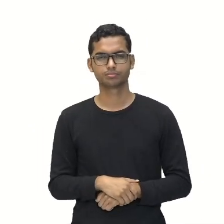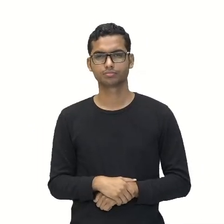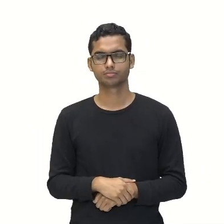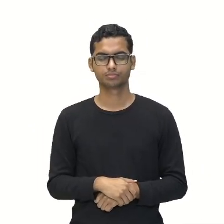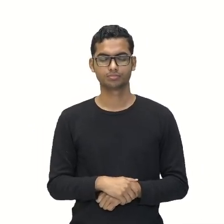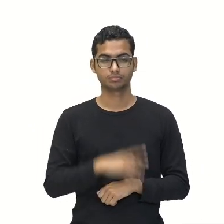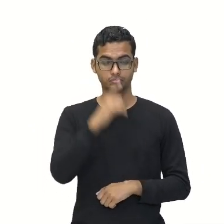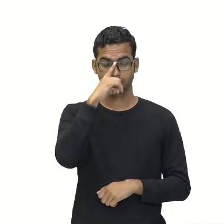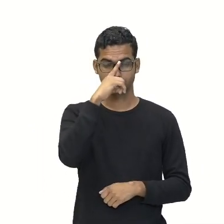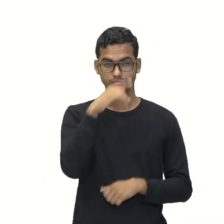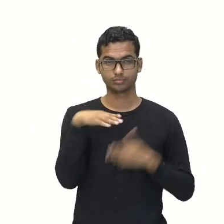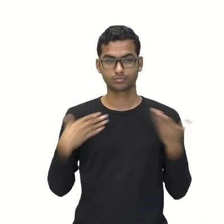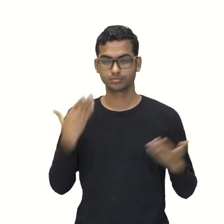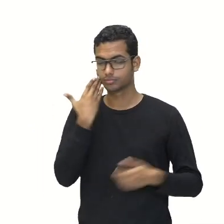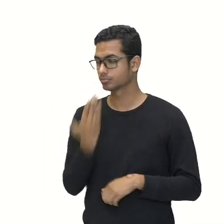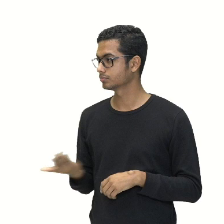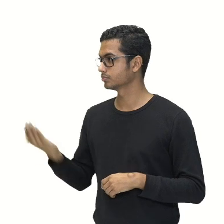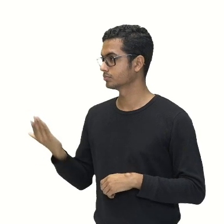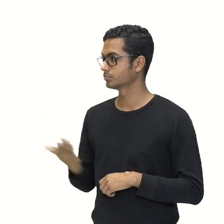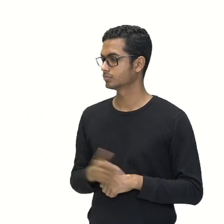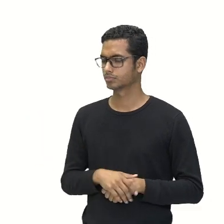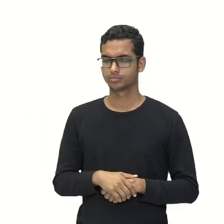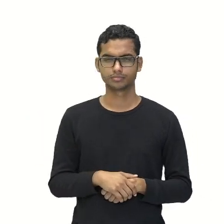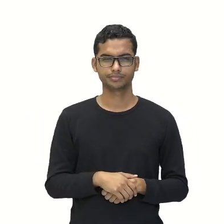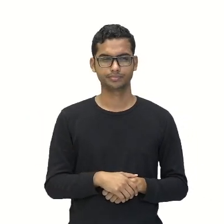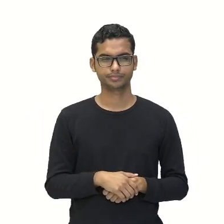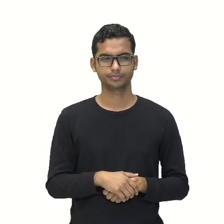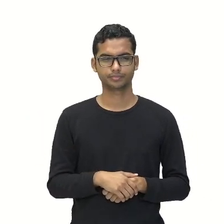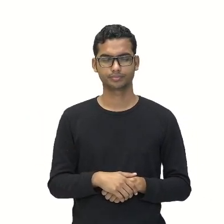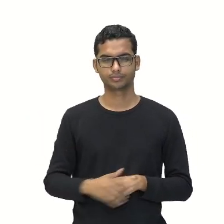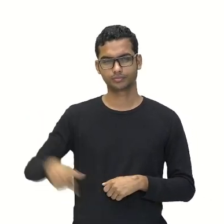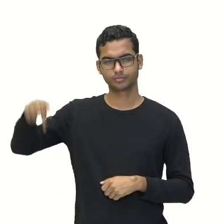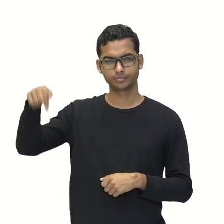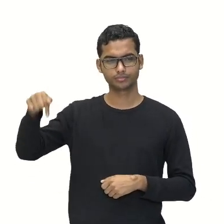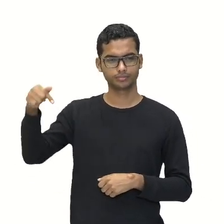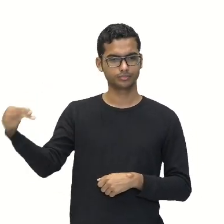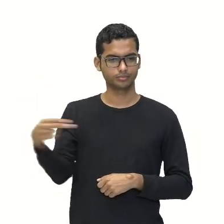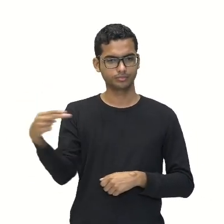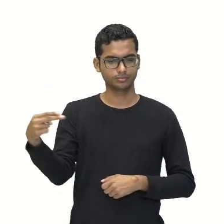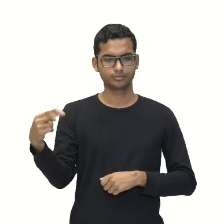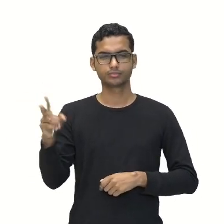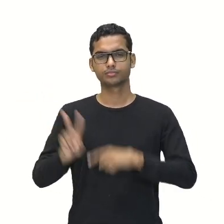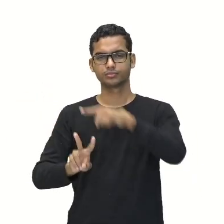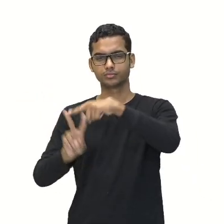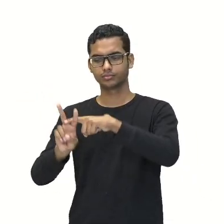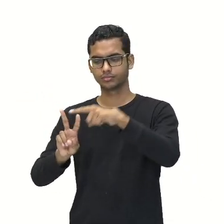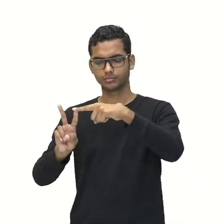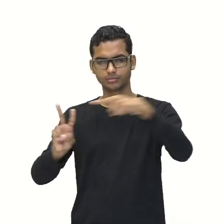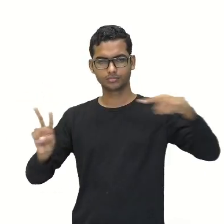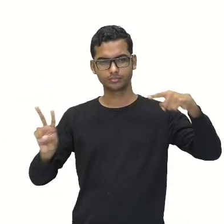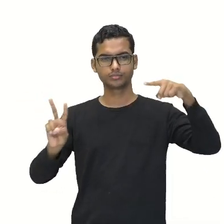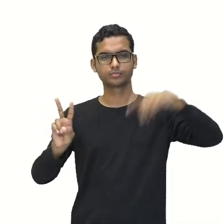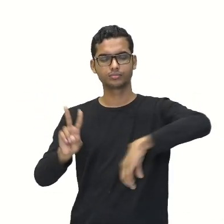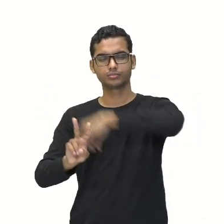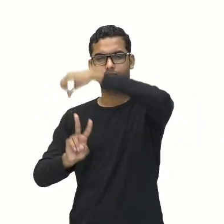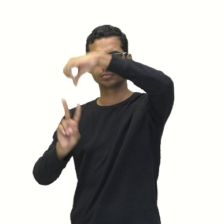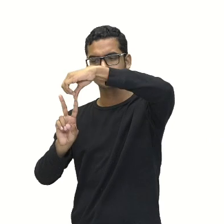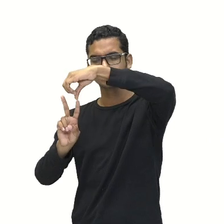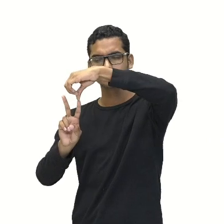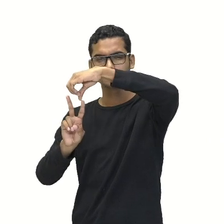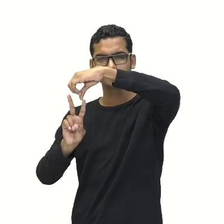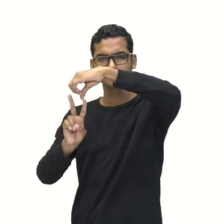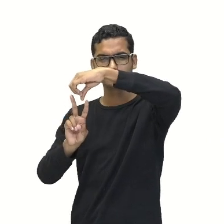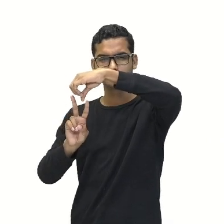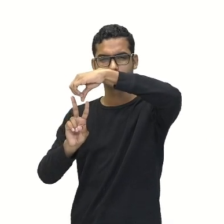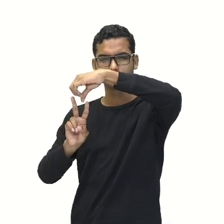Então, nesse caso aqui, ó, Q é igual a raiz nona.